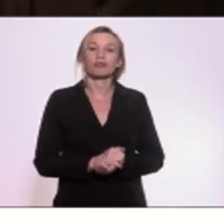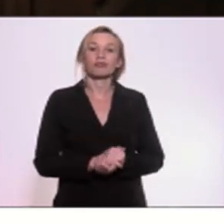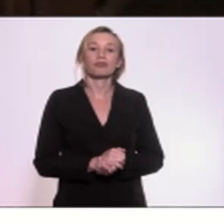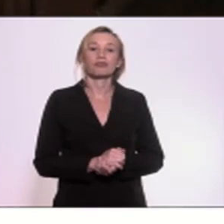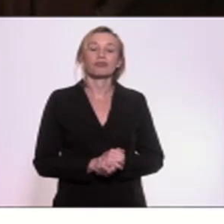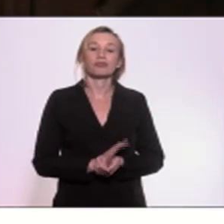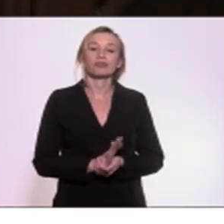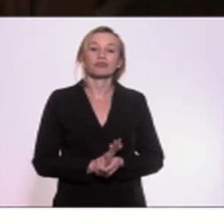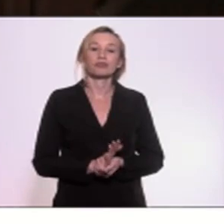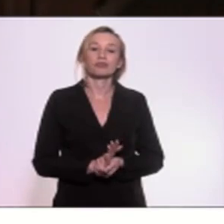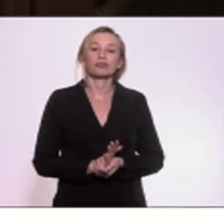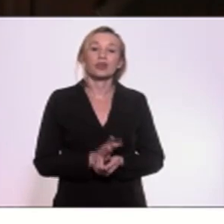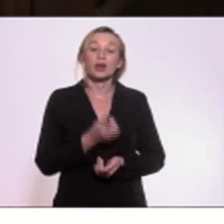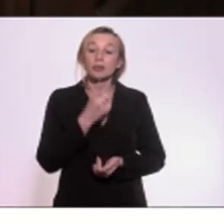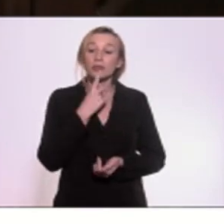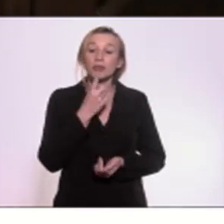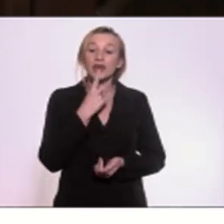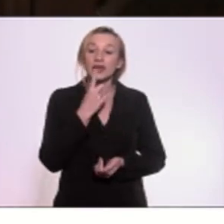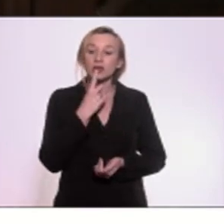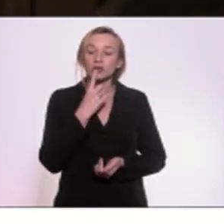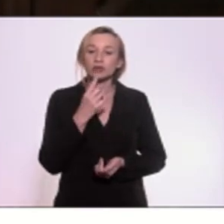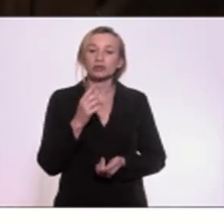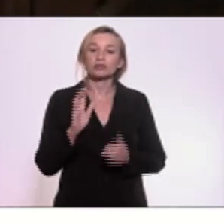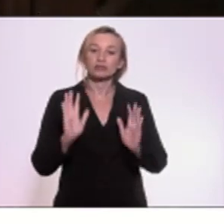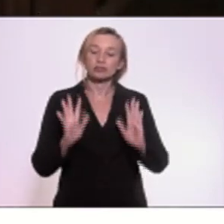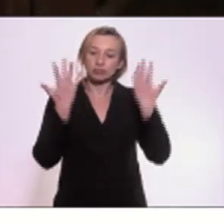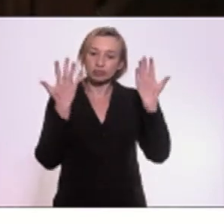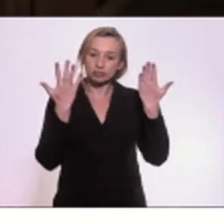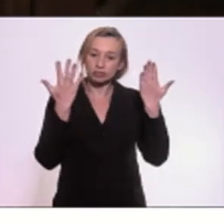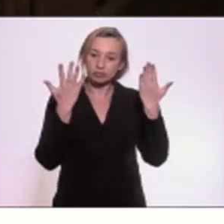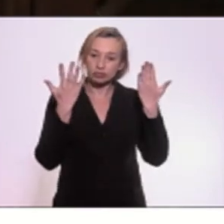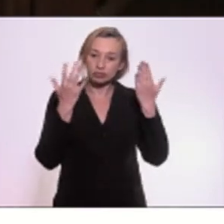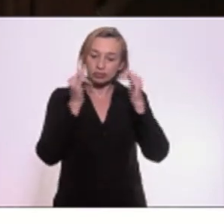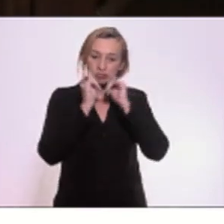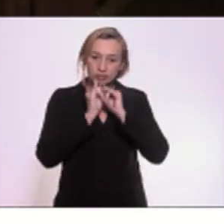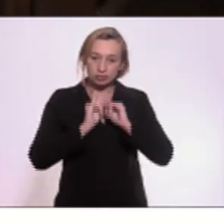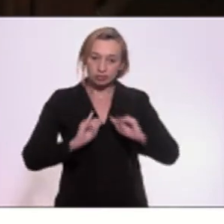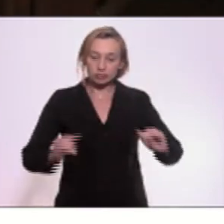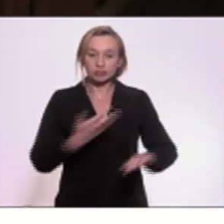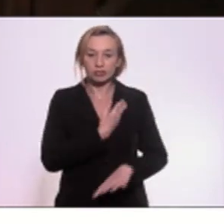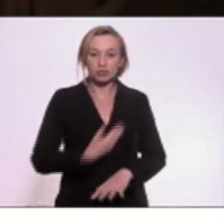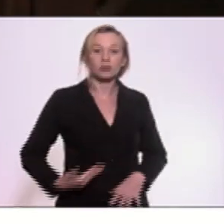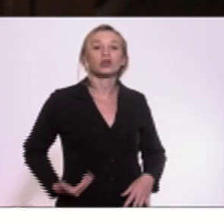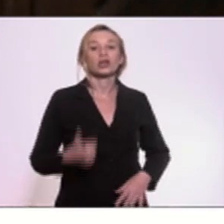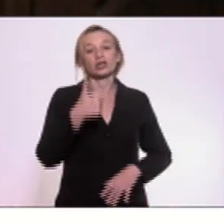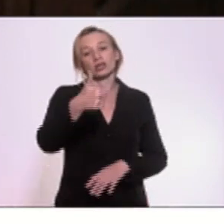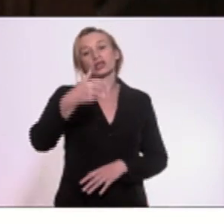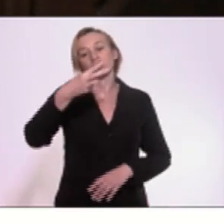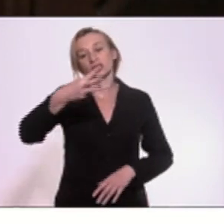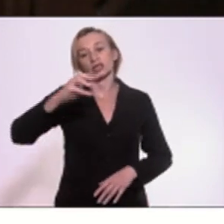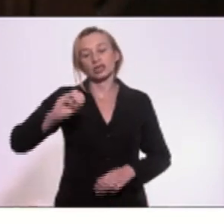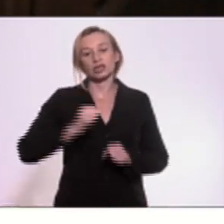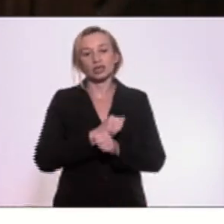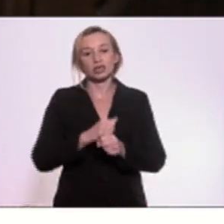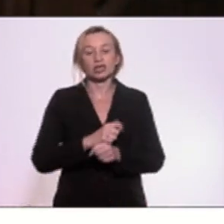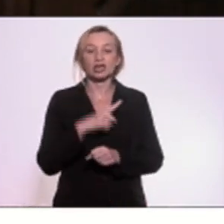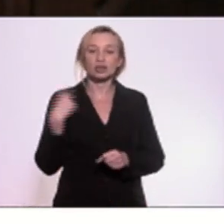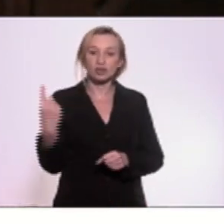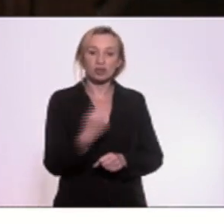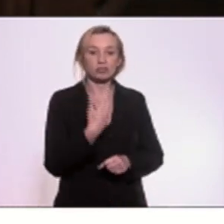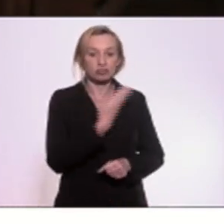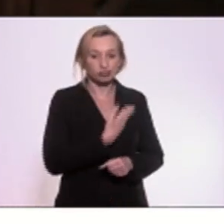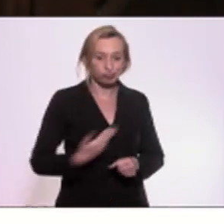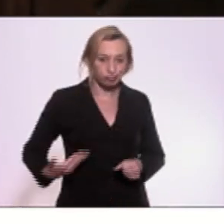de comemoração de 130 anos da proclamação da República, e a nossa